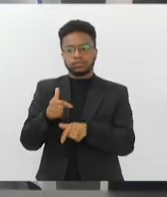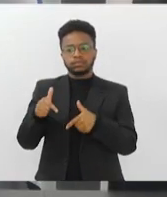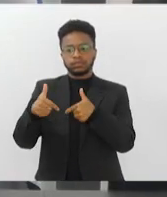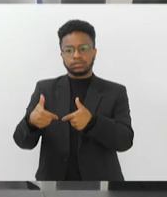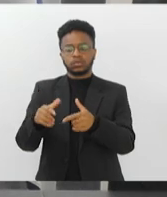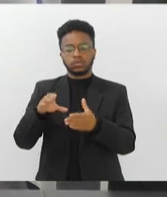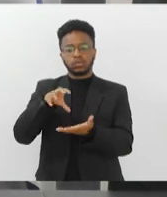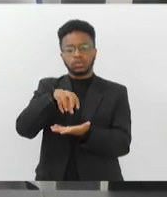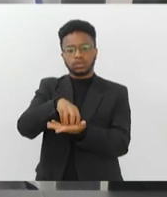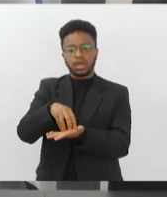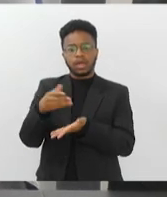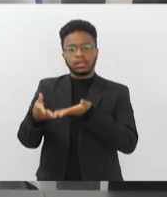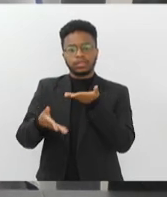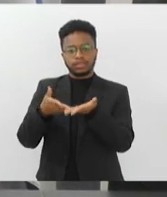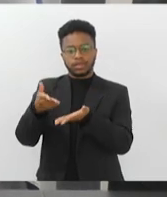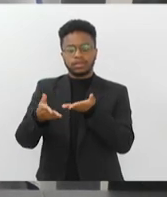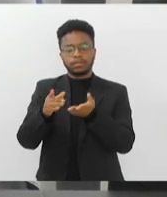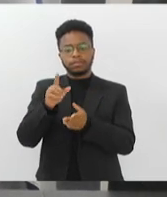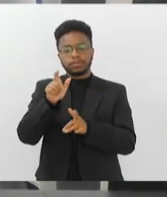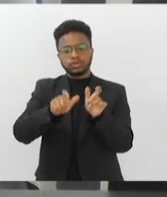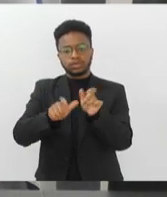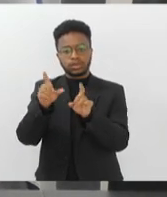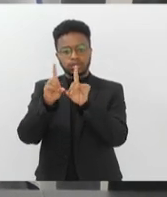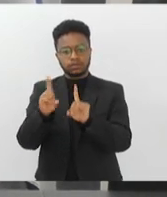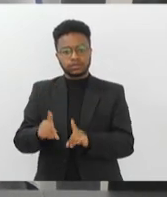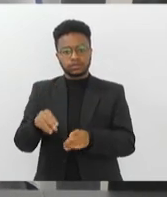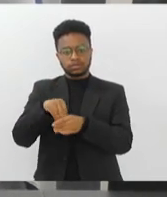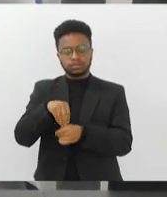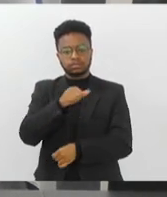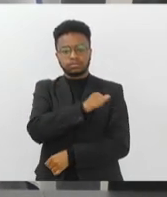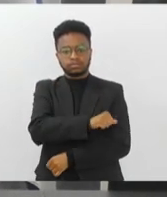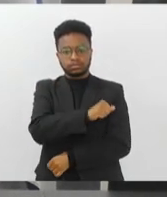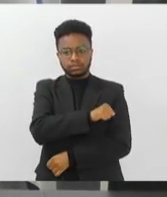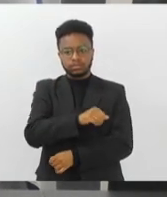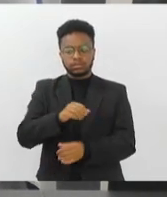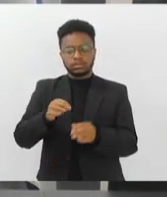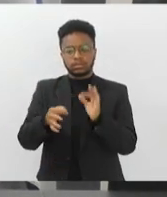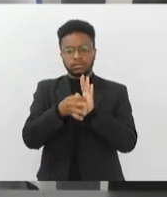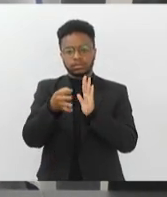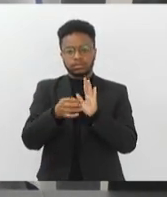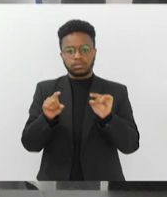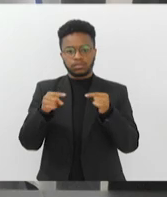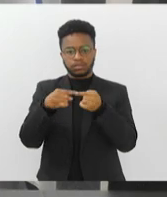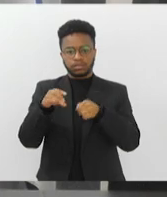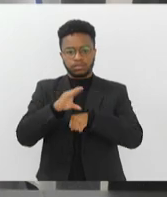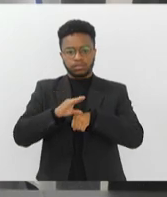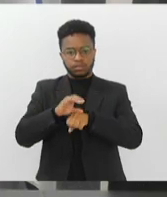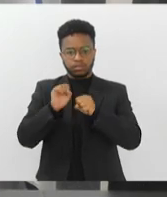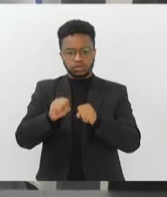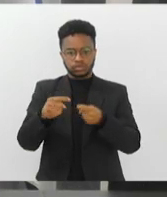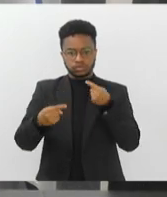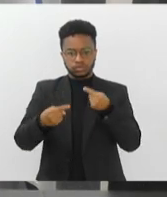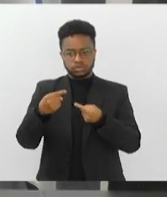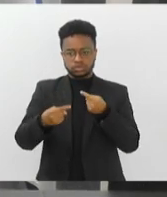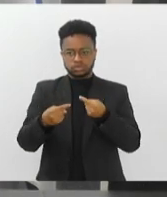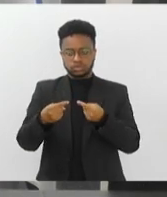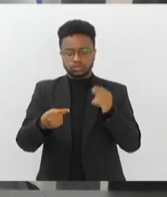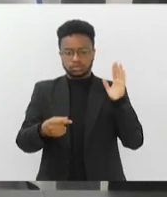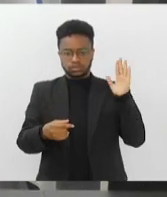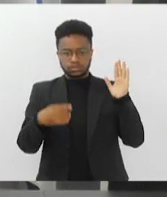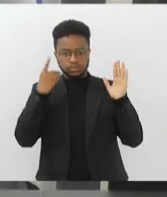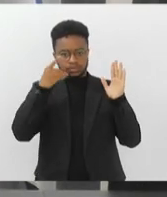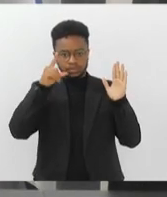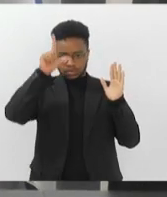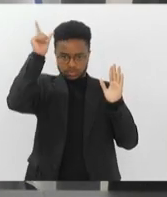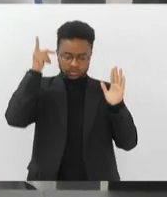atendimento especializado para pessoas com deficiência no âmbito do Estado do Rio de Janeiro. Parecer é pela constitucionalidade em discussão. Presidente. Para discutir, deputado